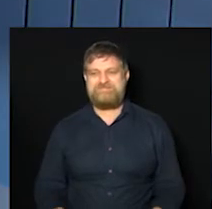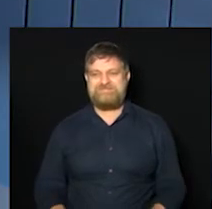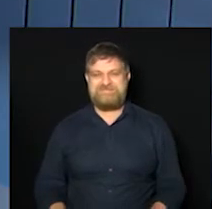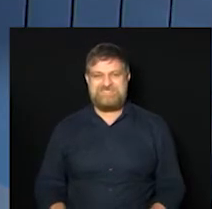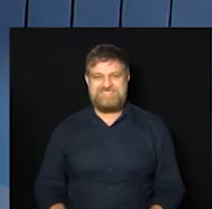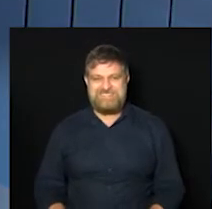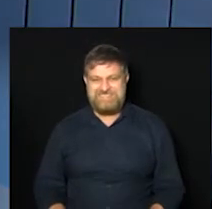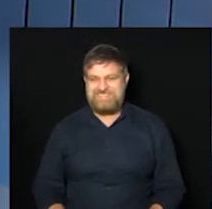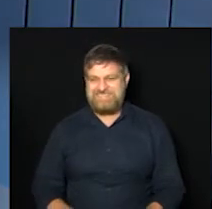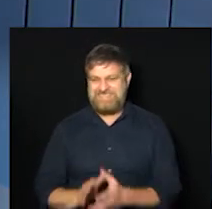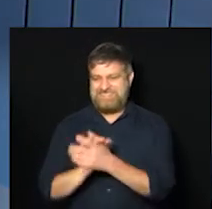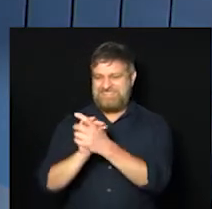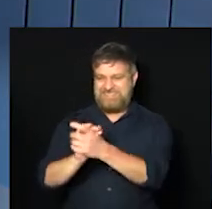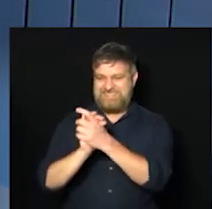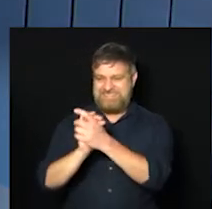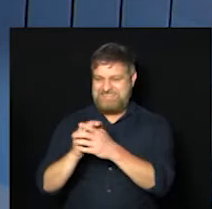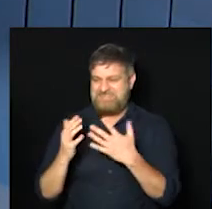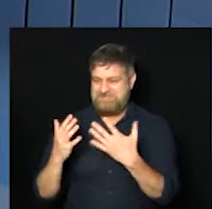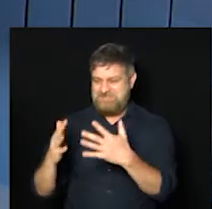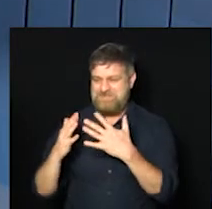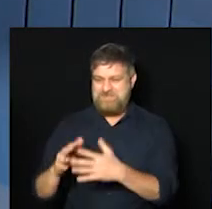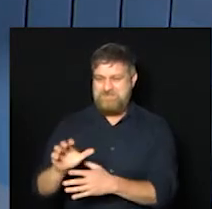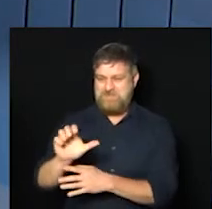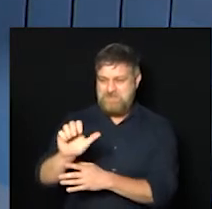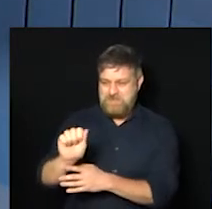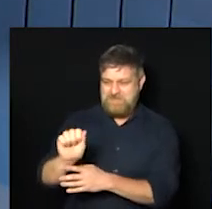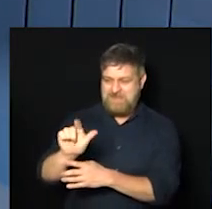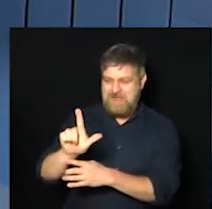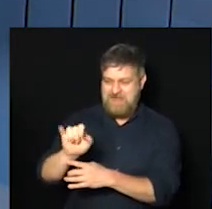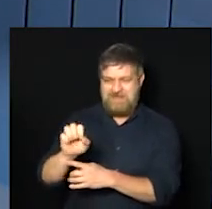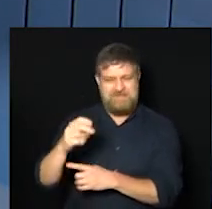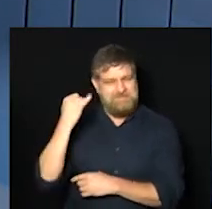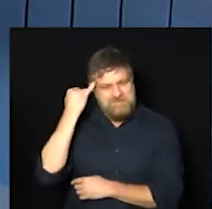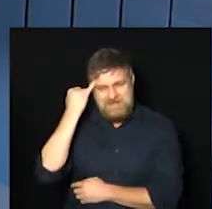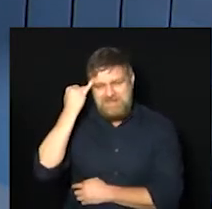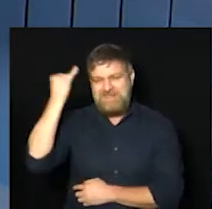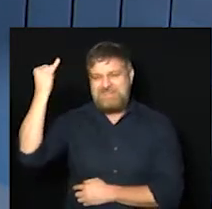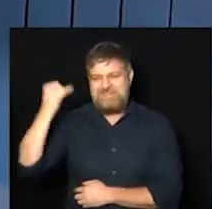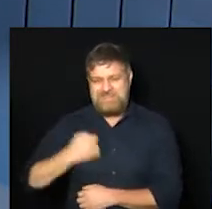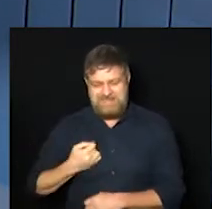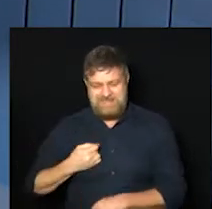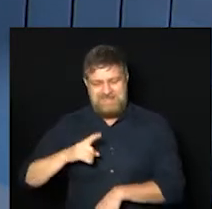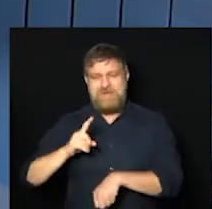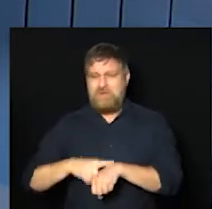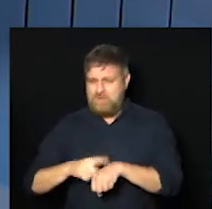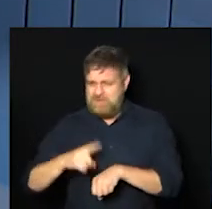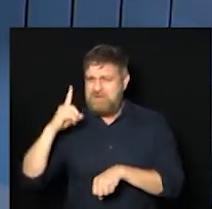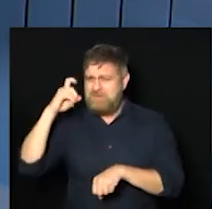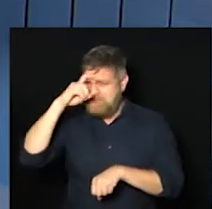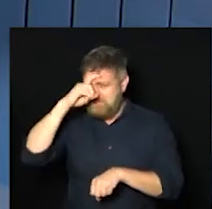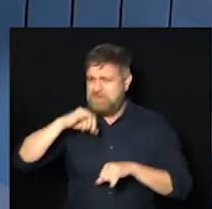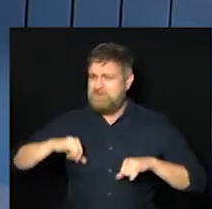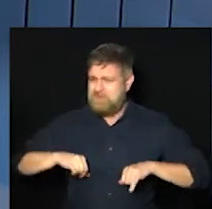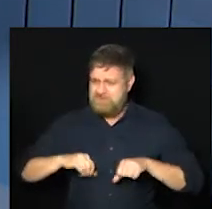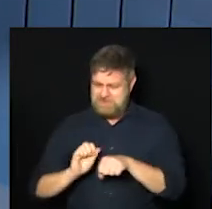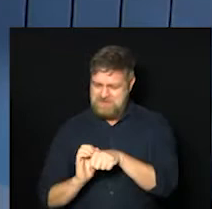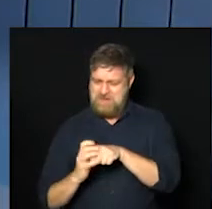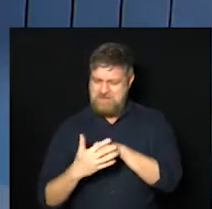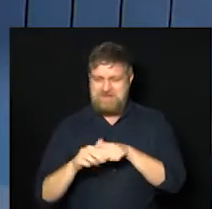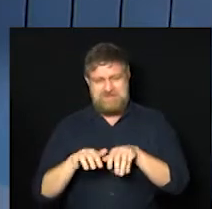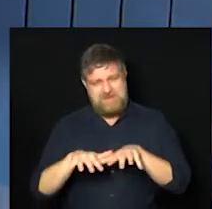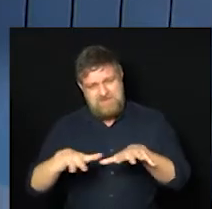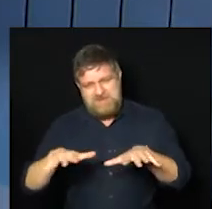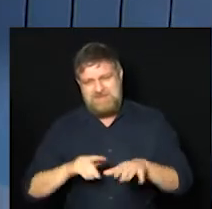Olha, está de parabéns, Aline, por esta ideia em tempos tão difíceis, né? De pandemia,